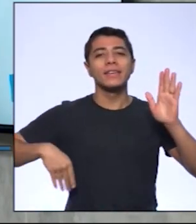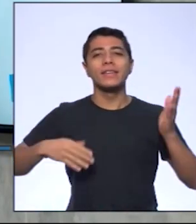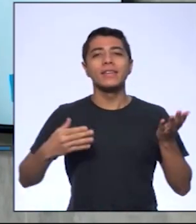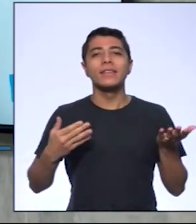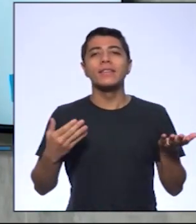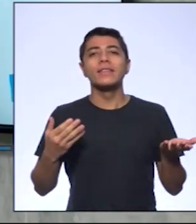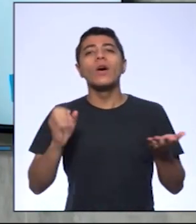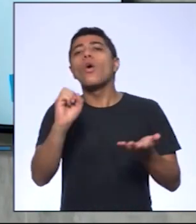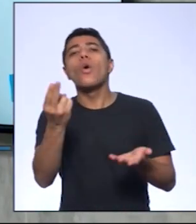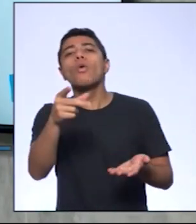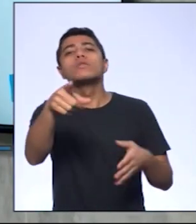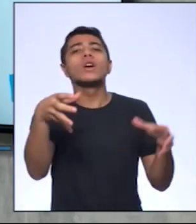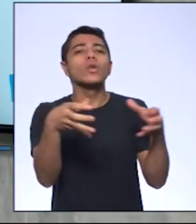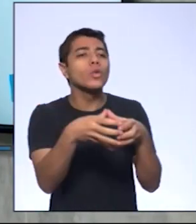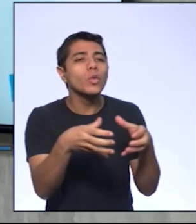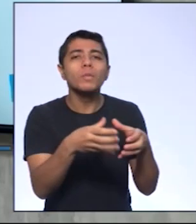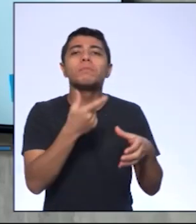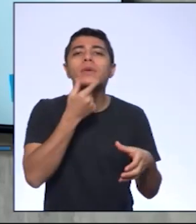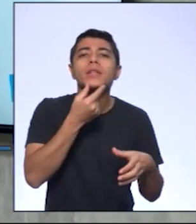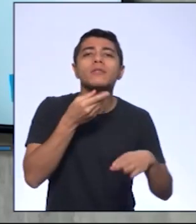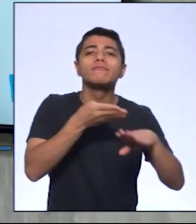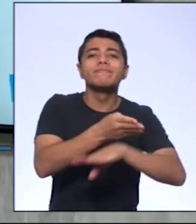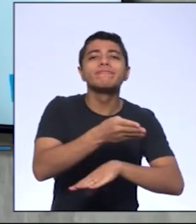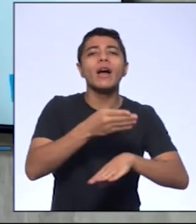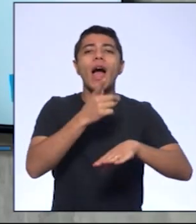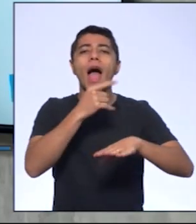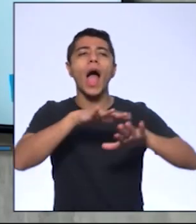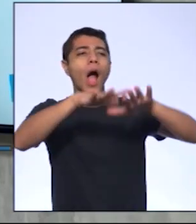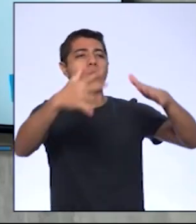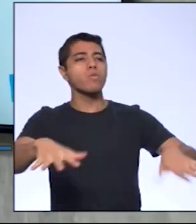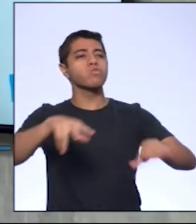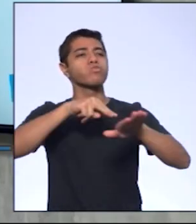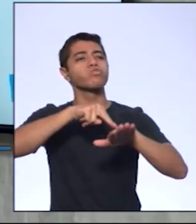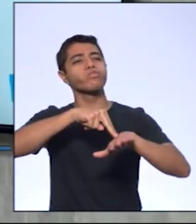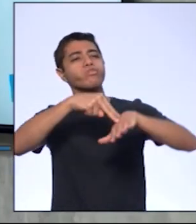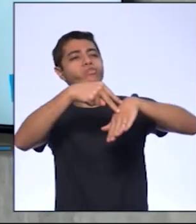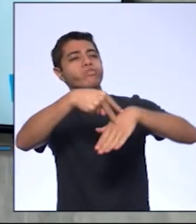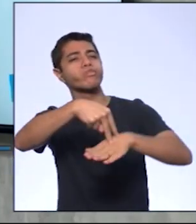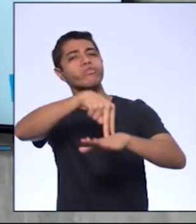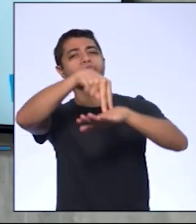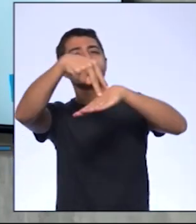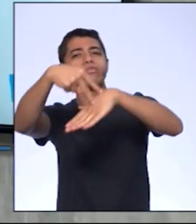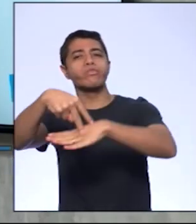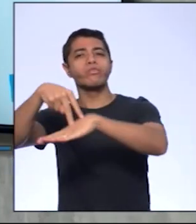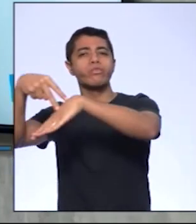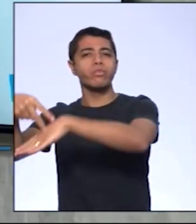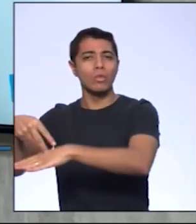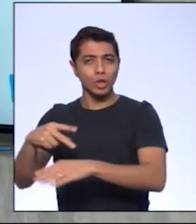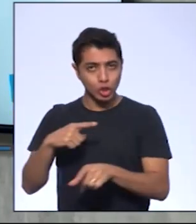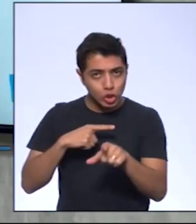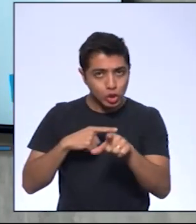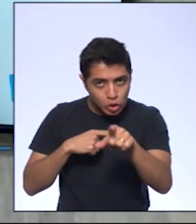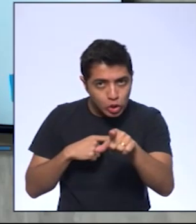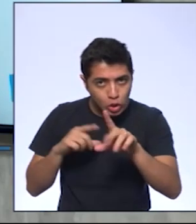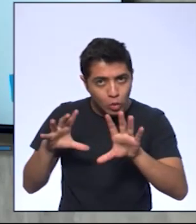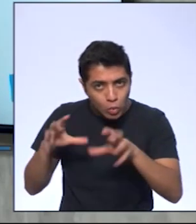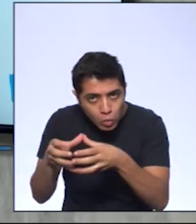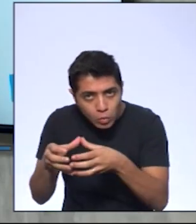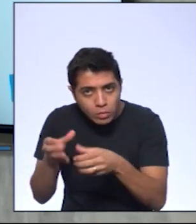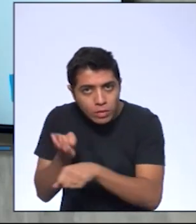que, sei lá, surfam. Ó, que bacaninha. Você tem um universo de linguagem específico desse